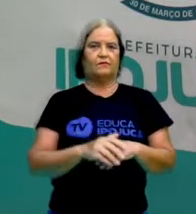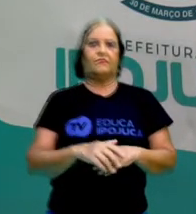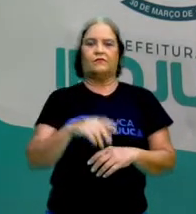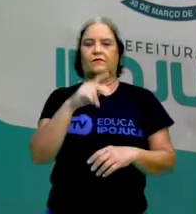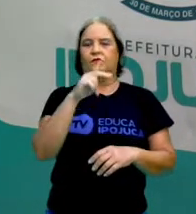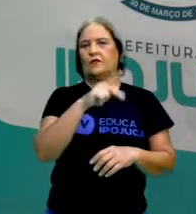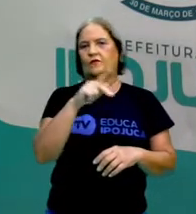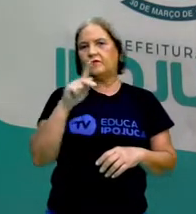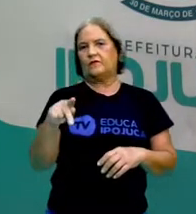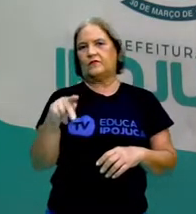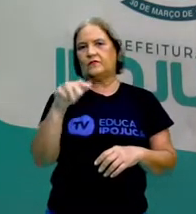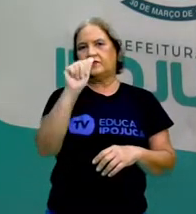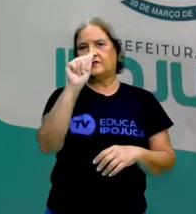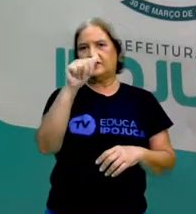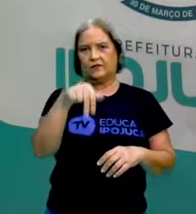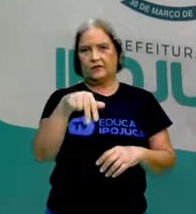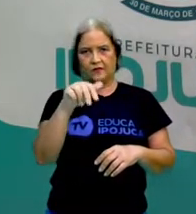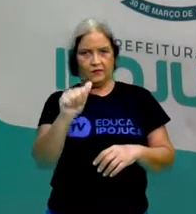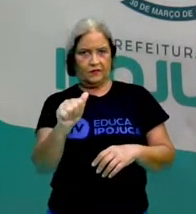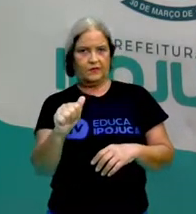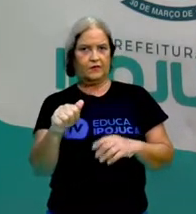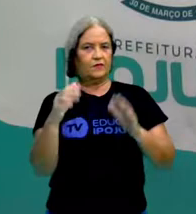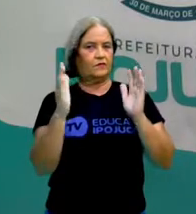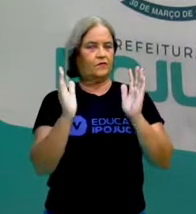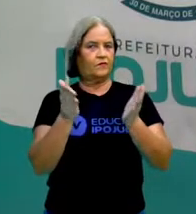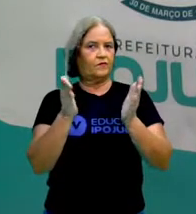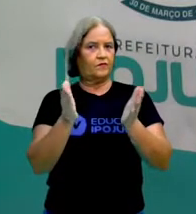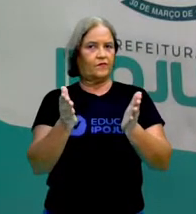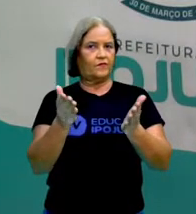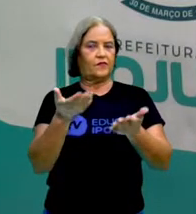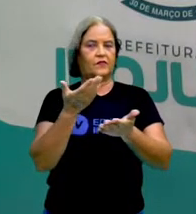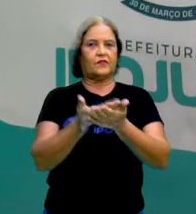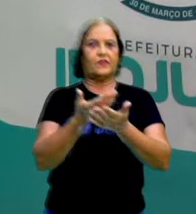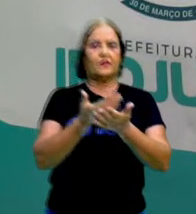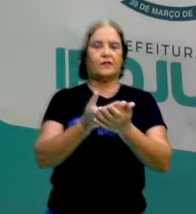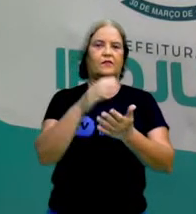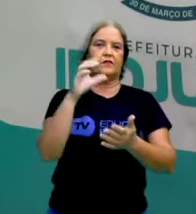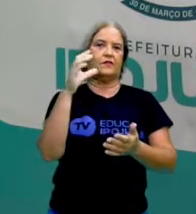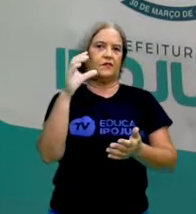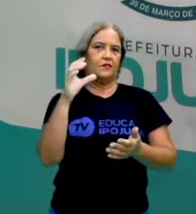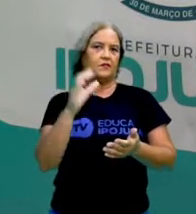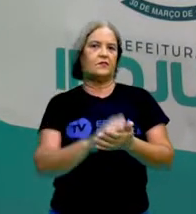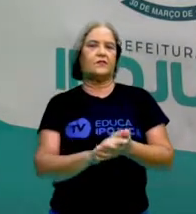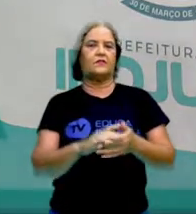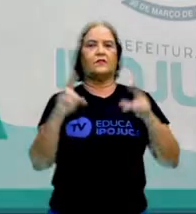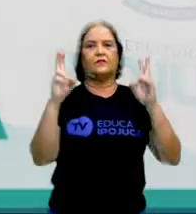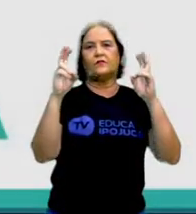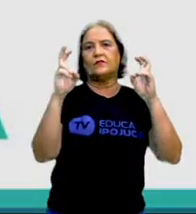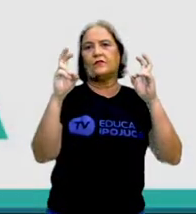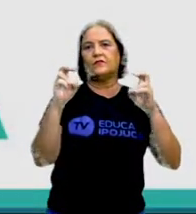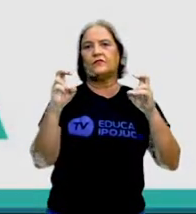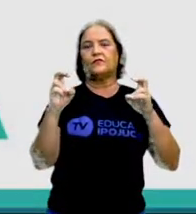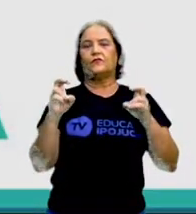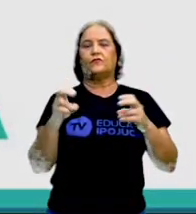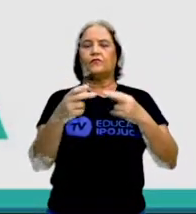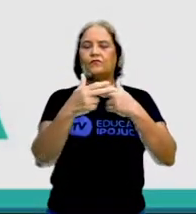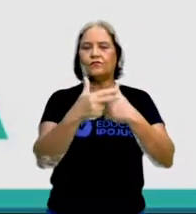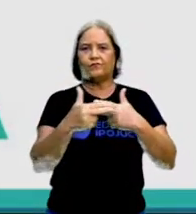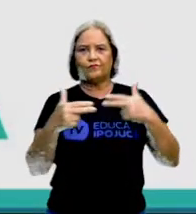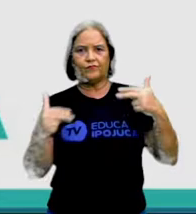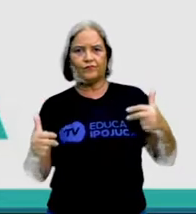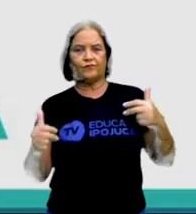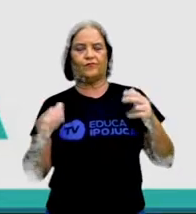sou a professora Ana e hoje na nossa aula de ciências nós vamos falar sobre noções